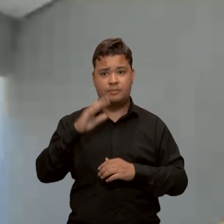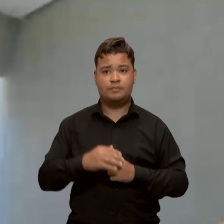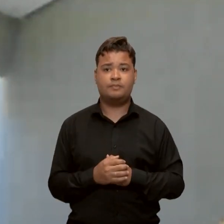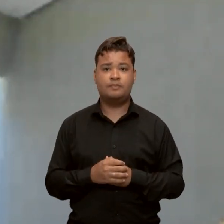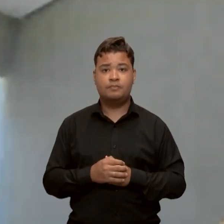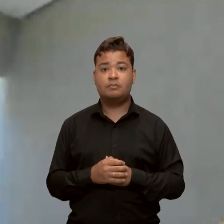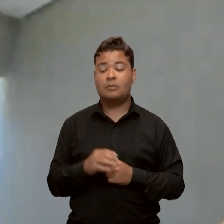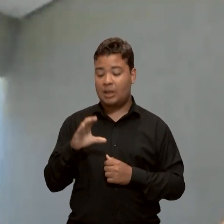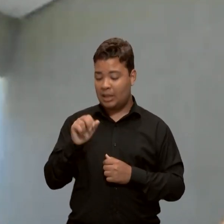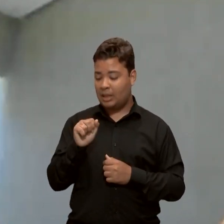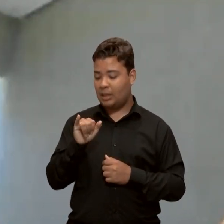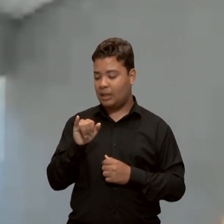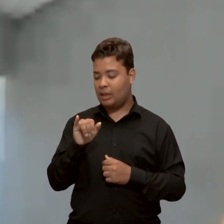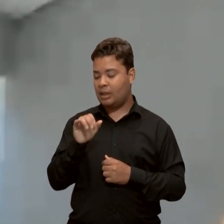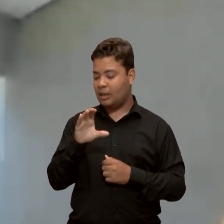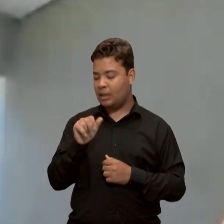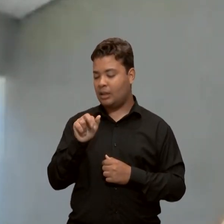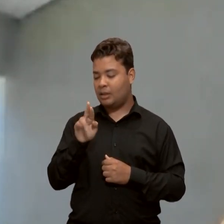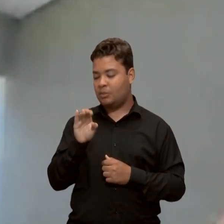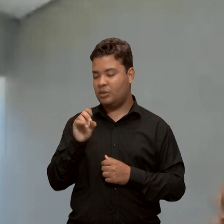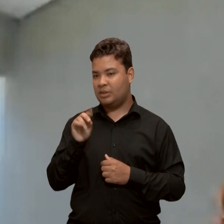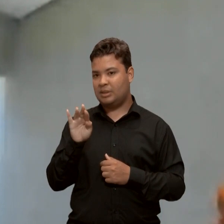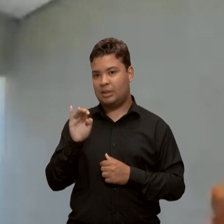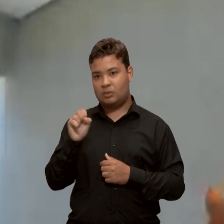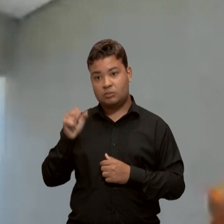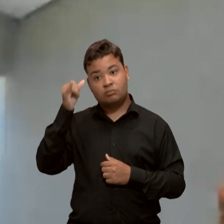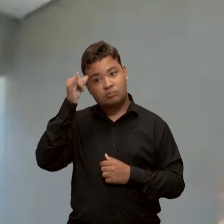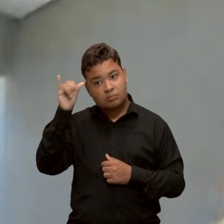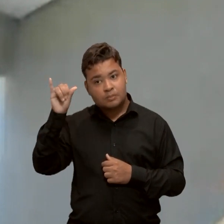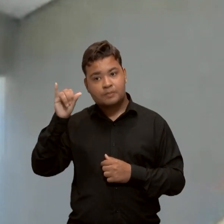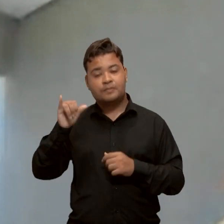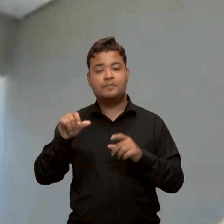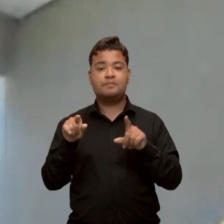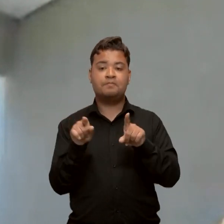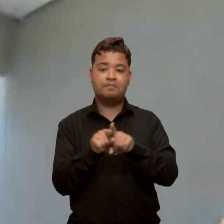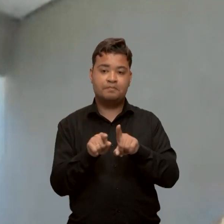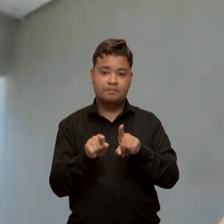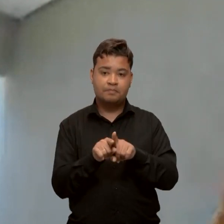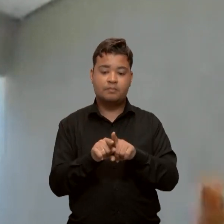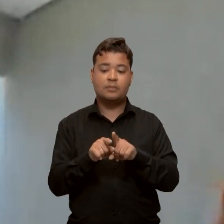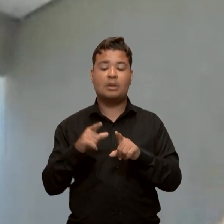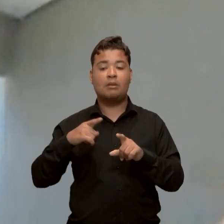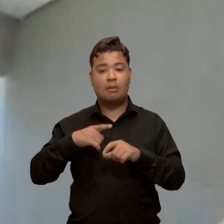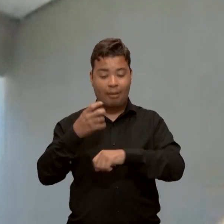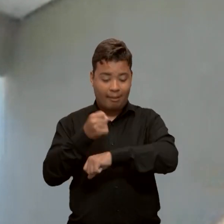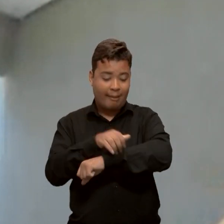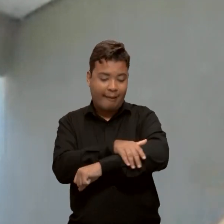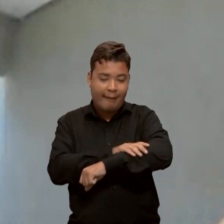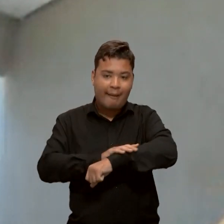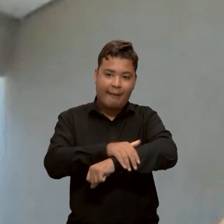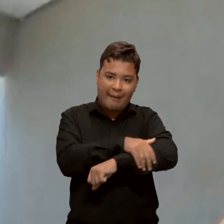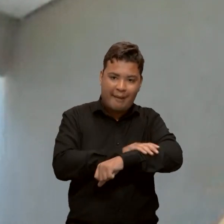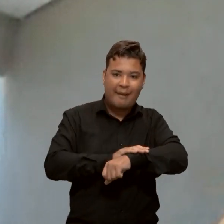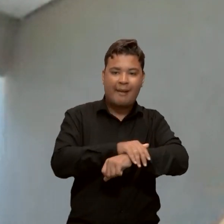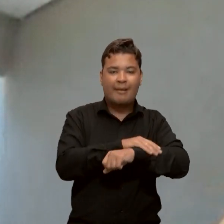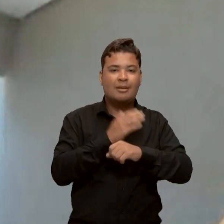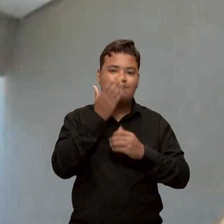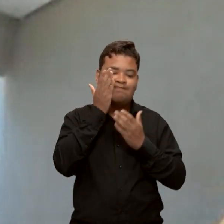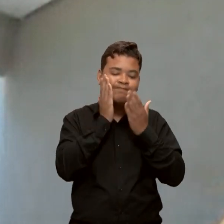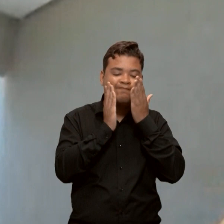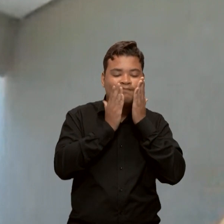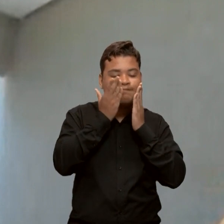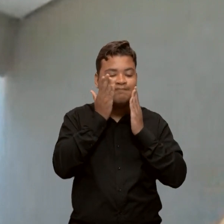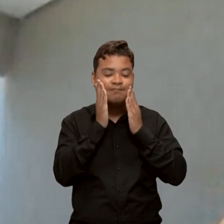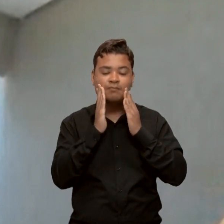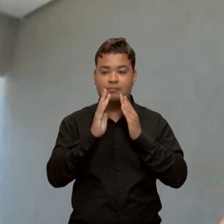forma geral. E, além disso, existem cremes que nós podemos utilizar. Dos cremes que nós podemos utilizar,